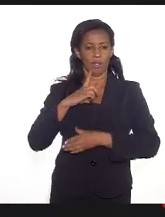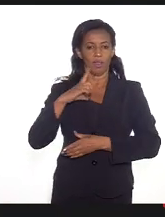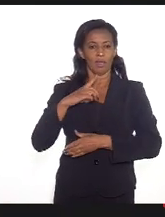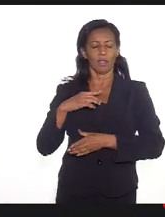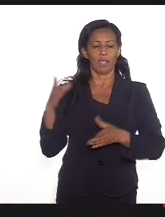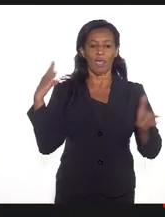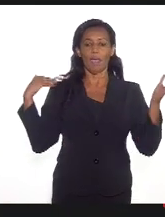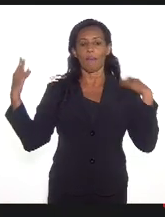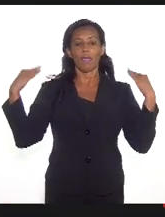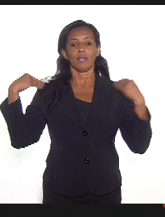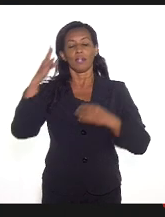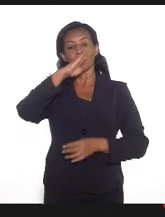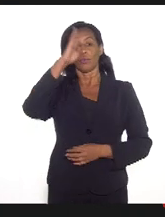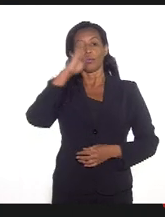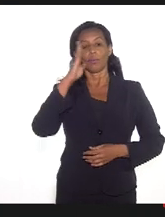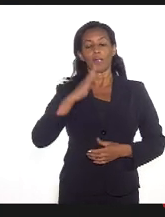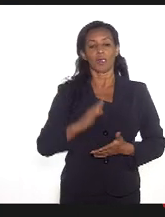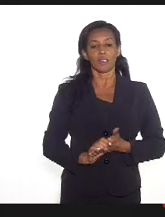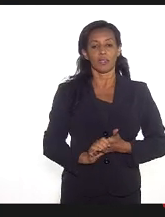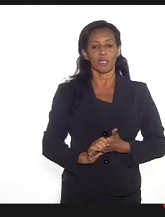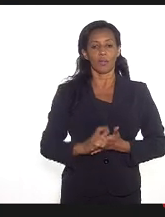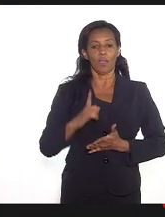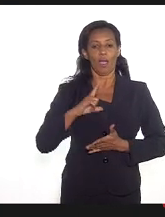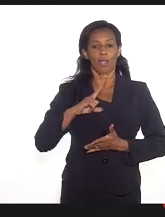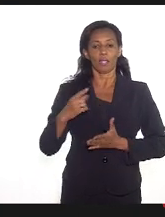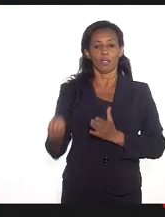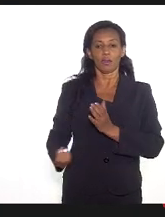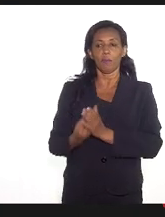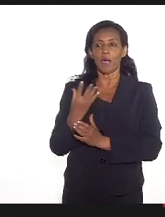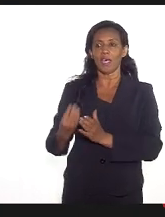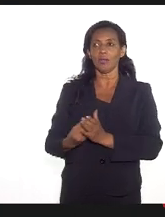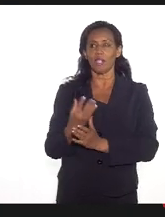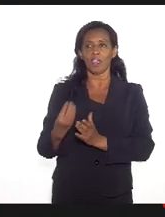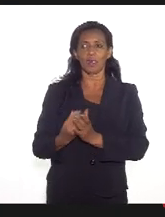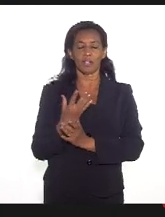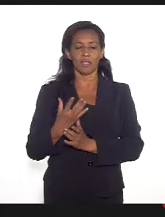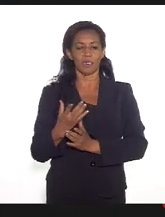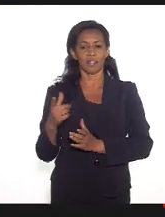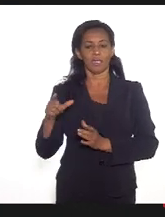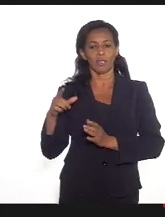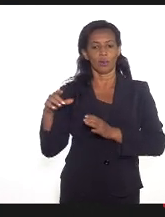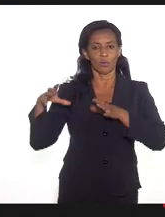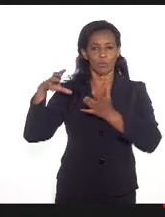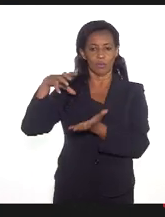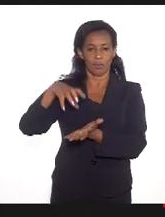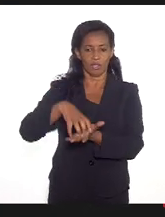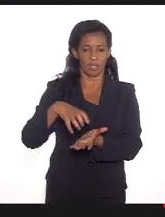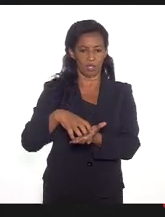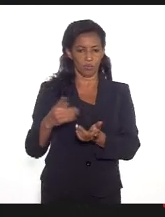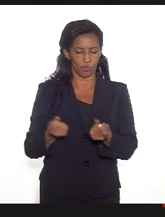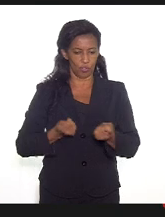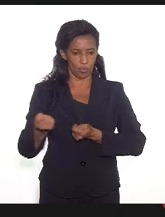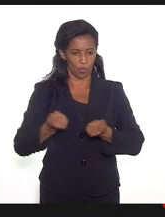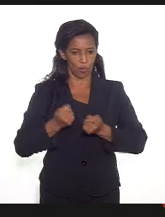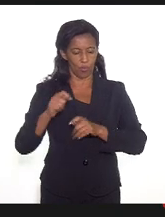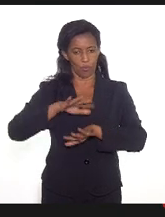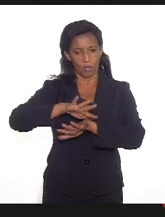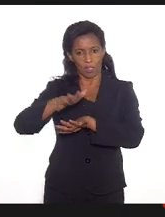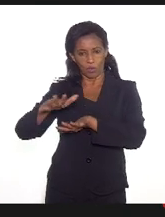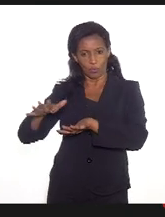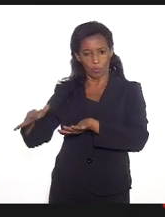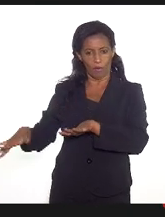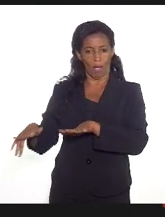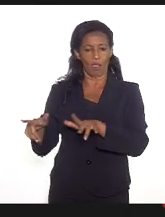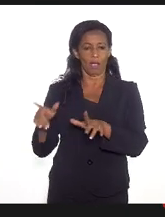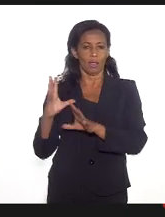do Brasil. Então, aquela iniciativa de estabelecer o conceito de economia do mar e das